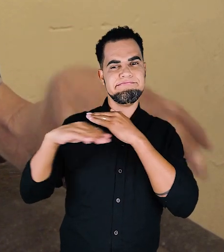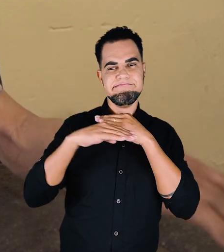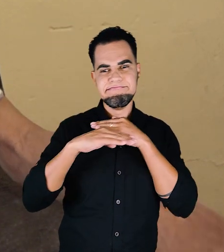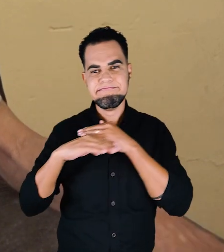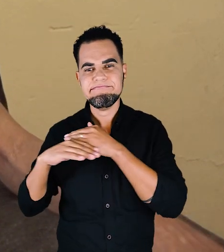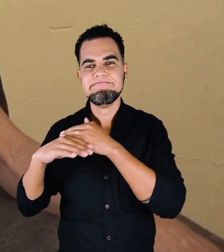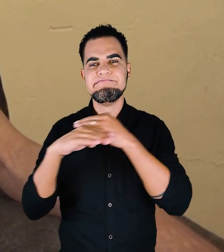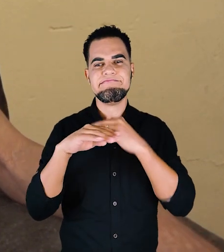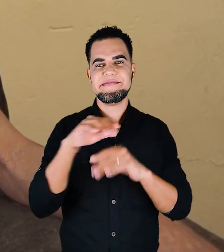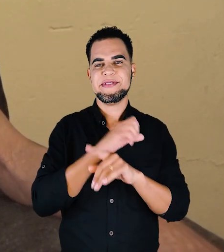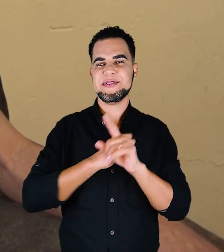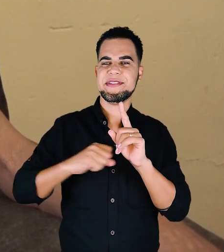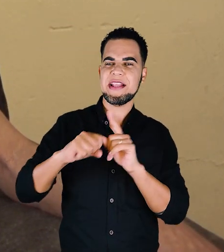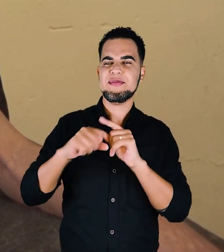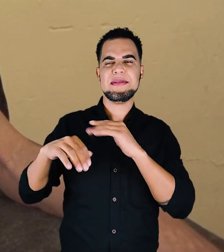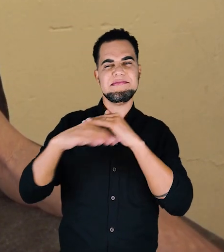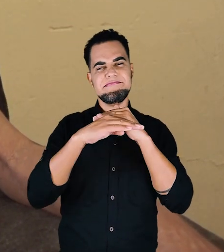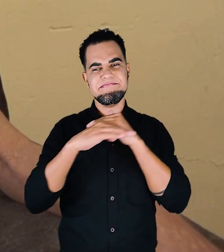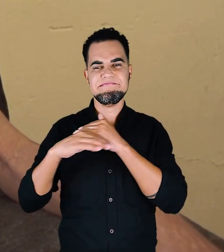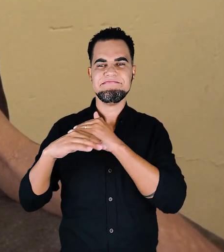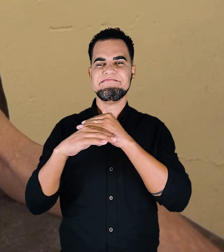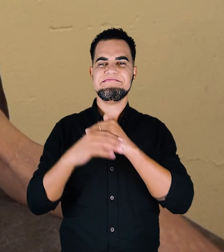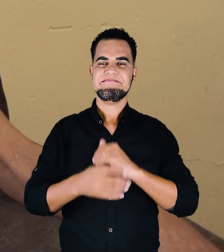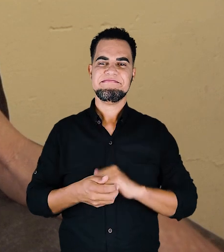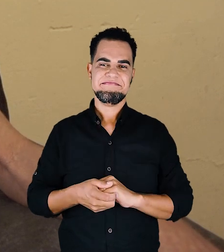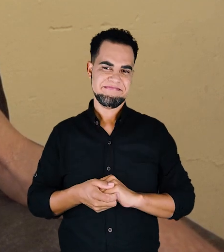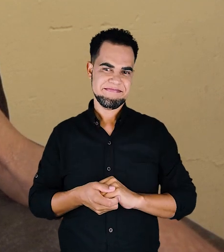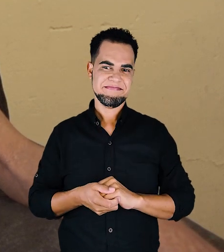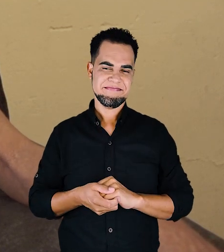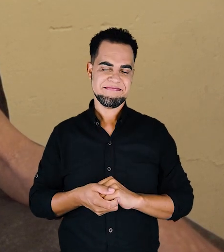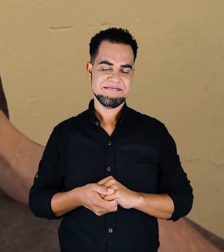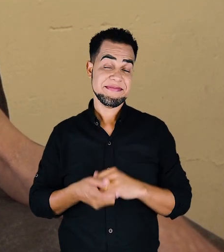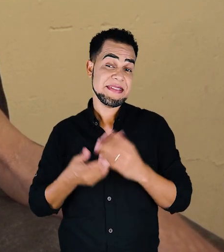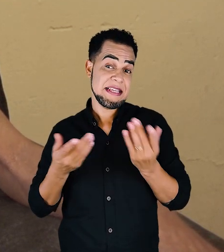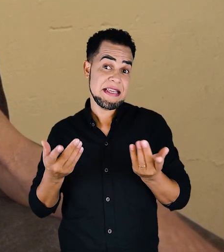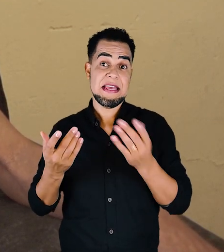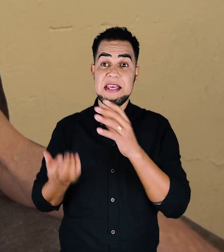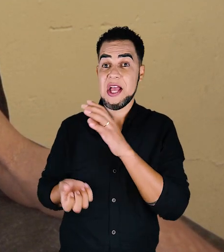equiparando a sociedade um pelo outro,